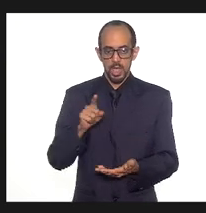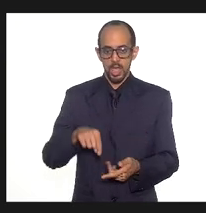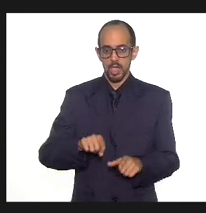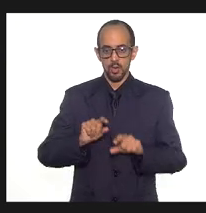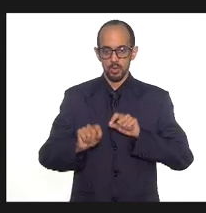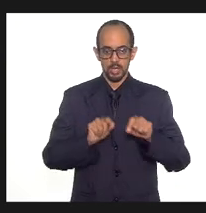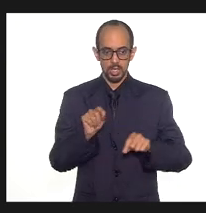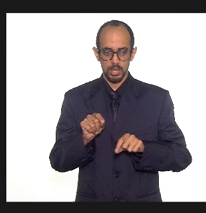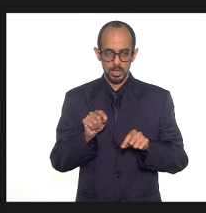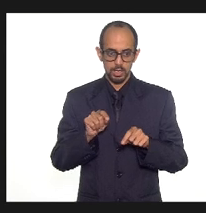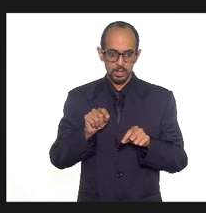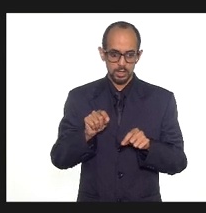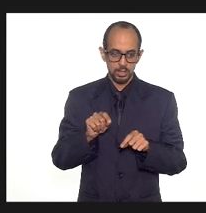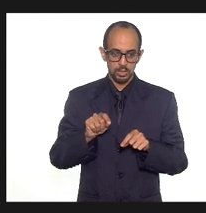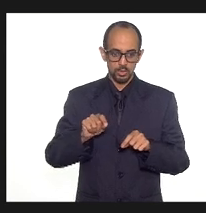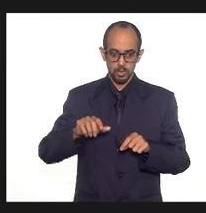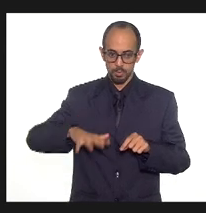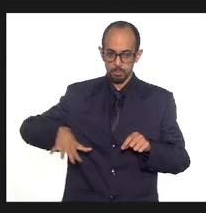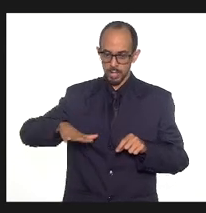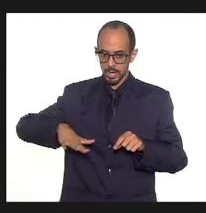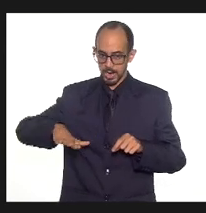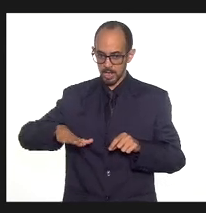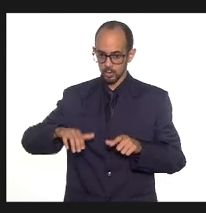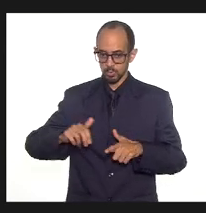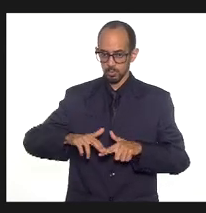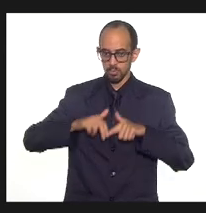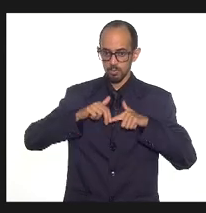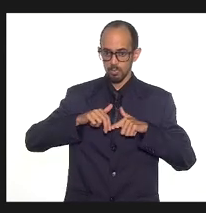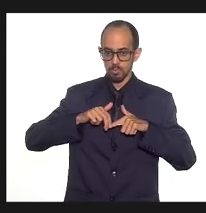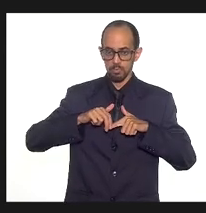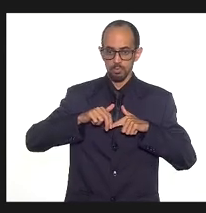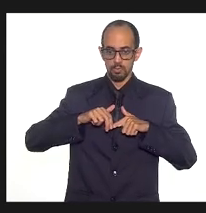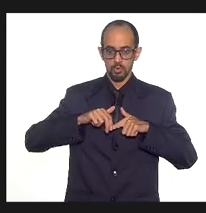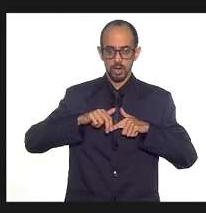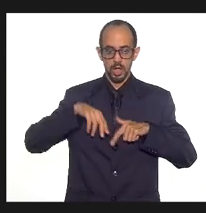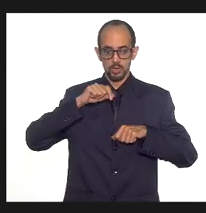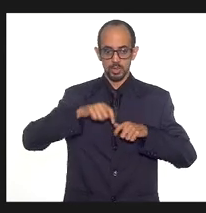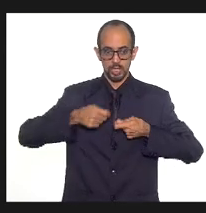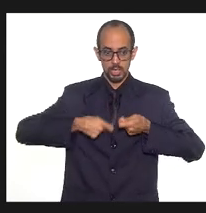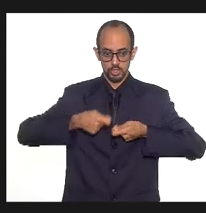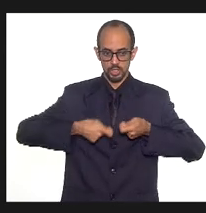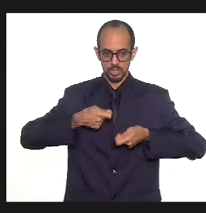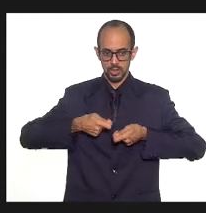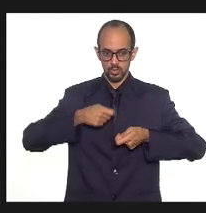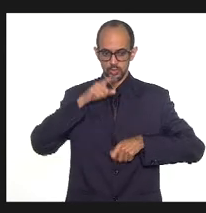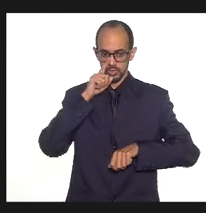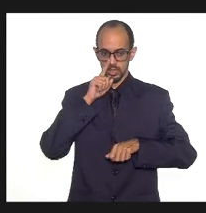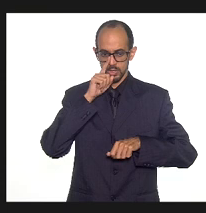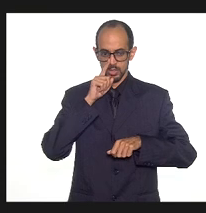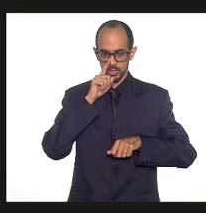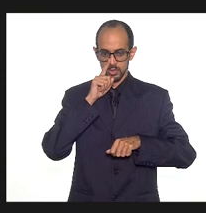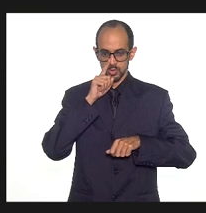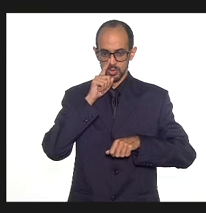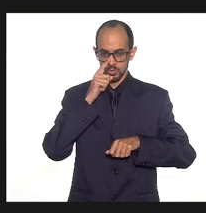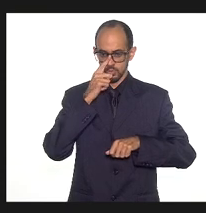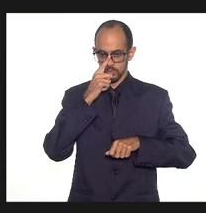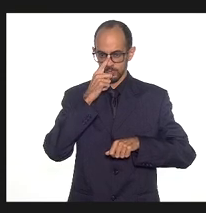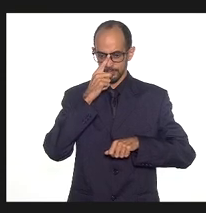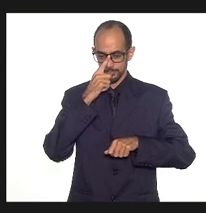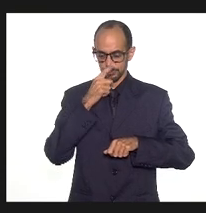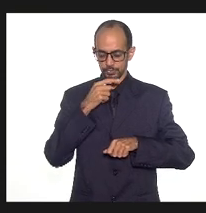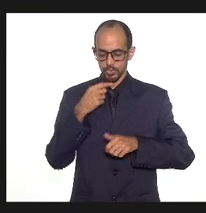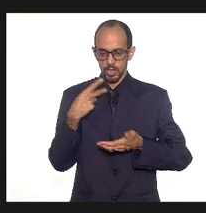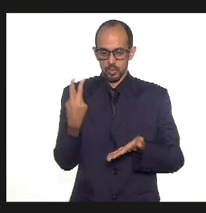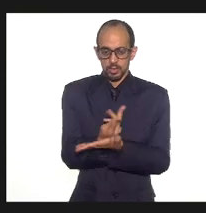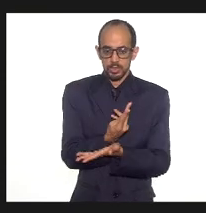delas, elas, por questões de gestão de risco, né, acabaram recebendo um impacto